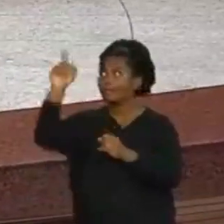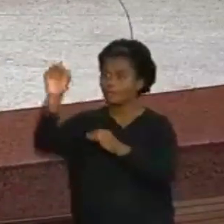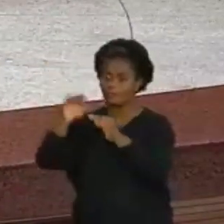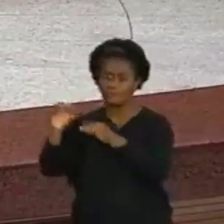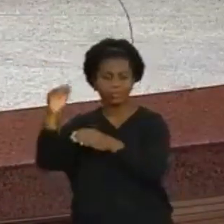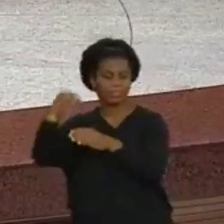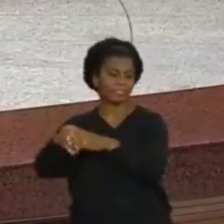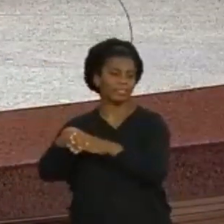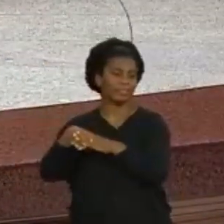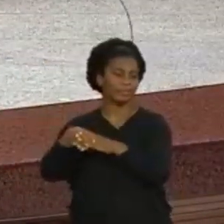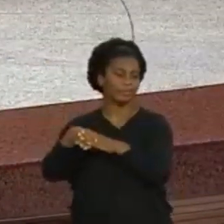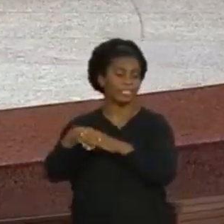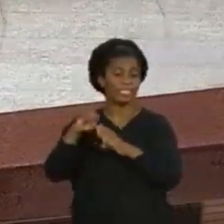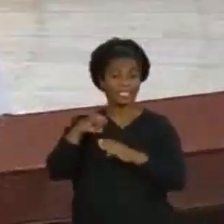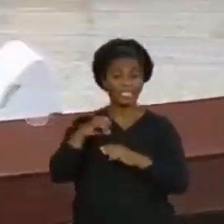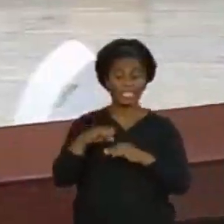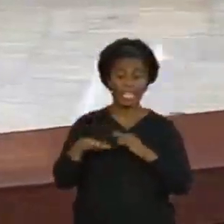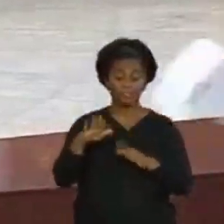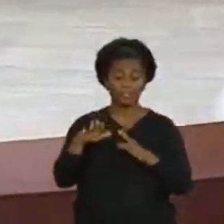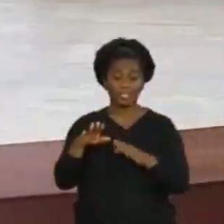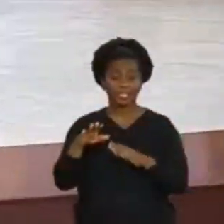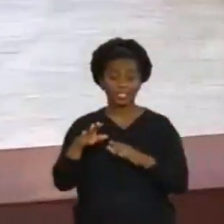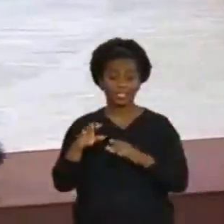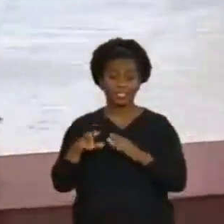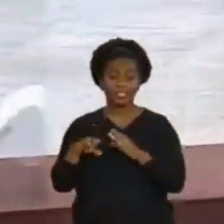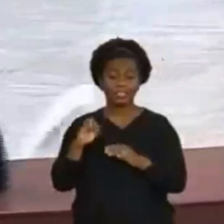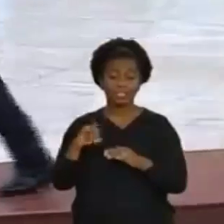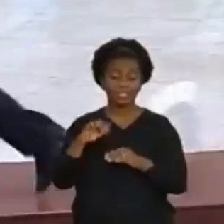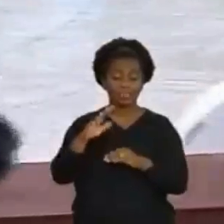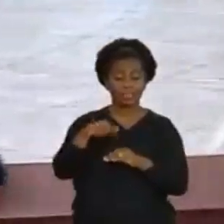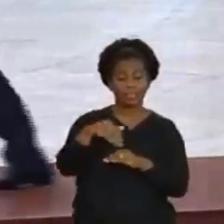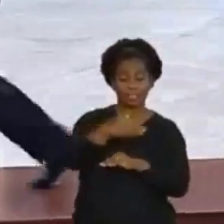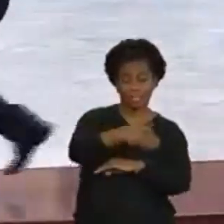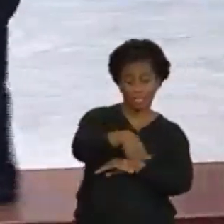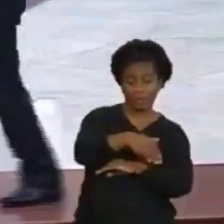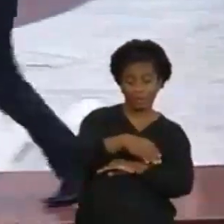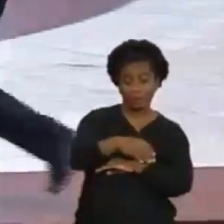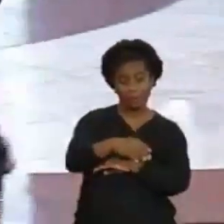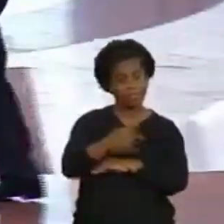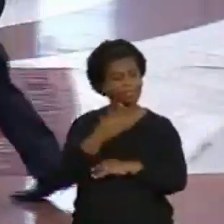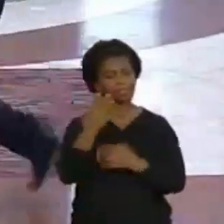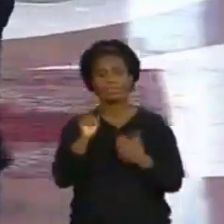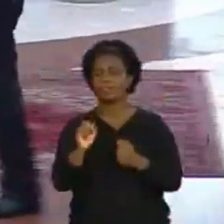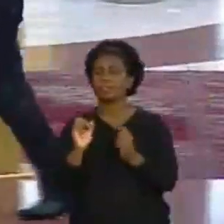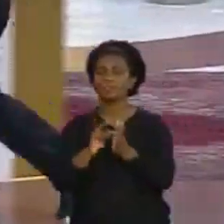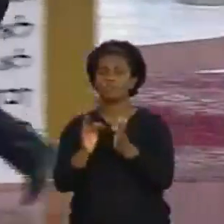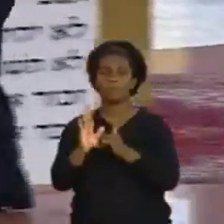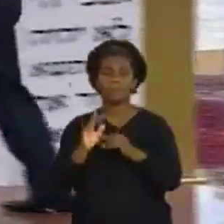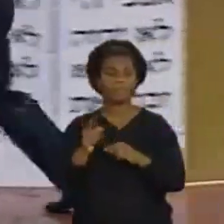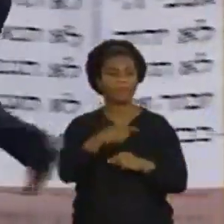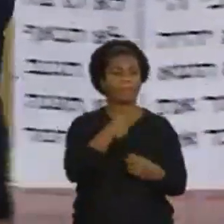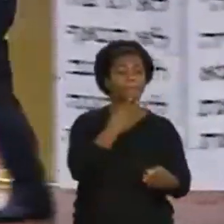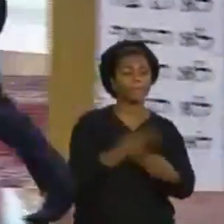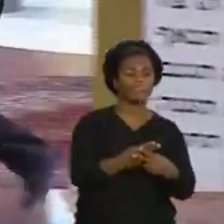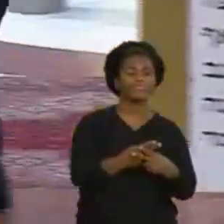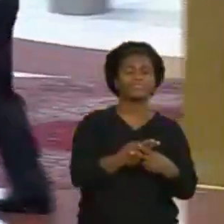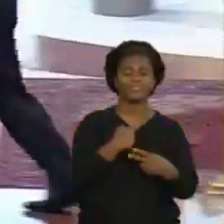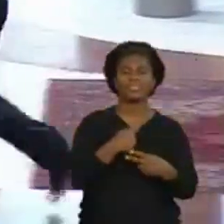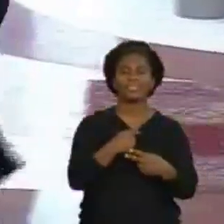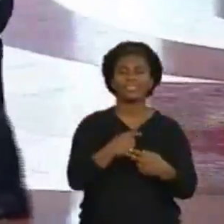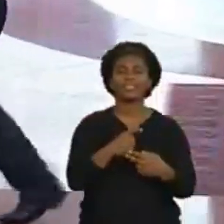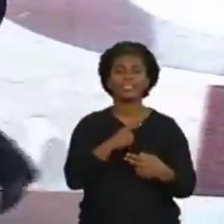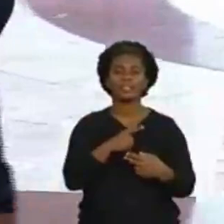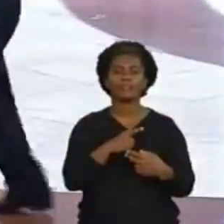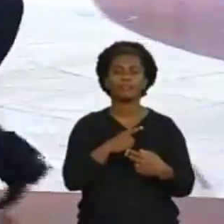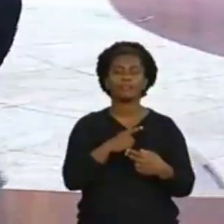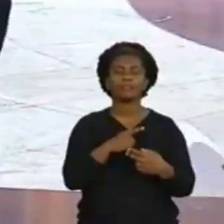se converteu. Quando você está nesse nível de comunhão, de intimidade, de descansar